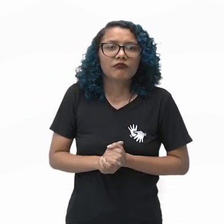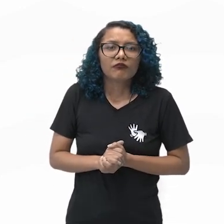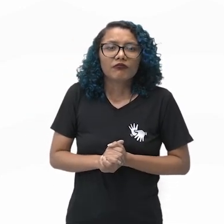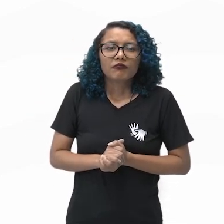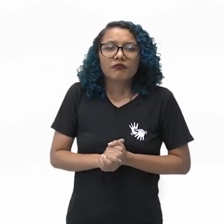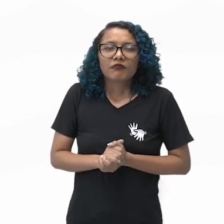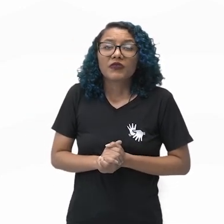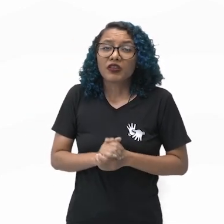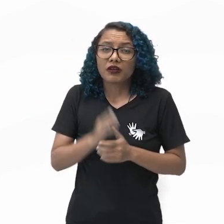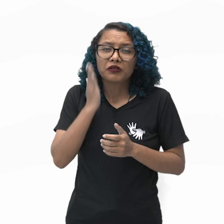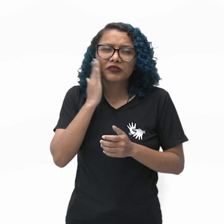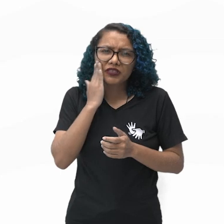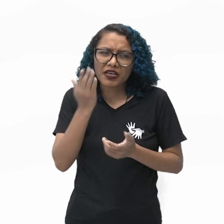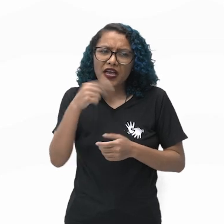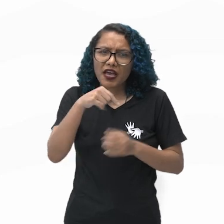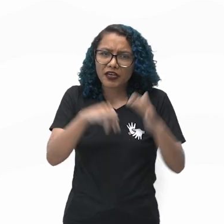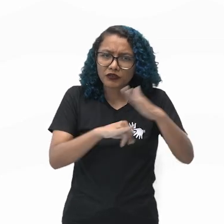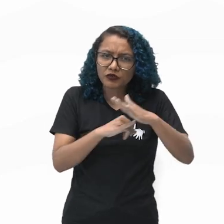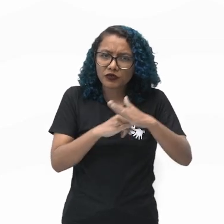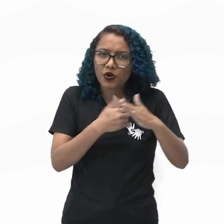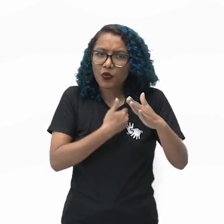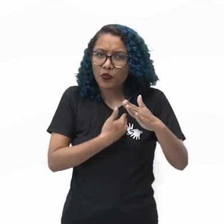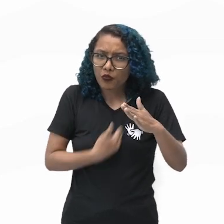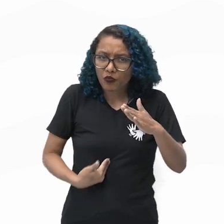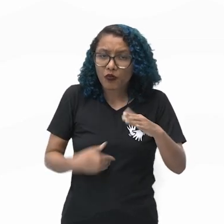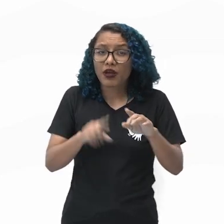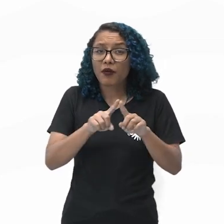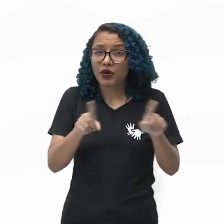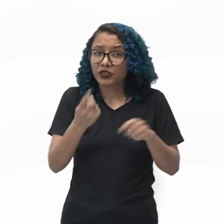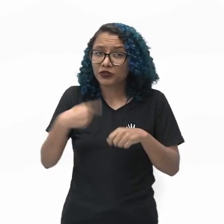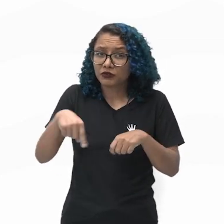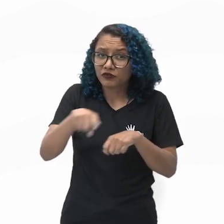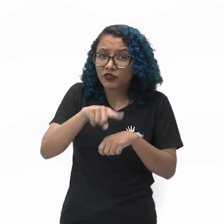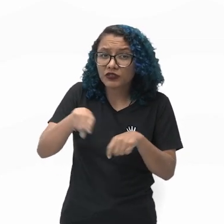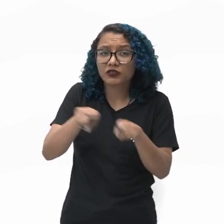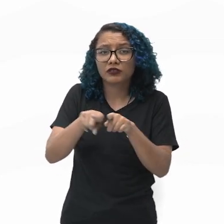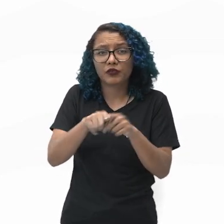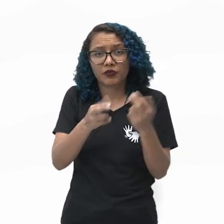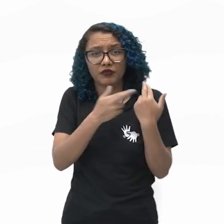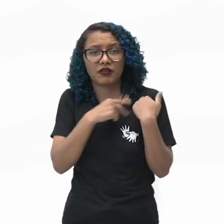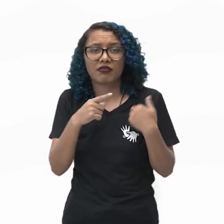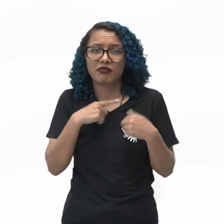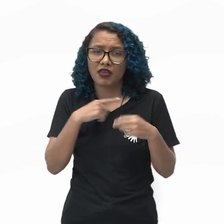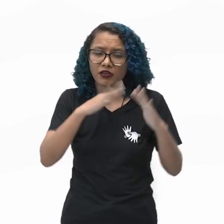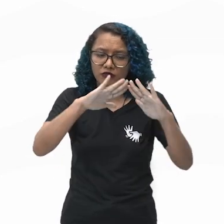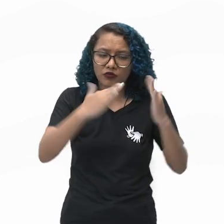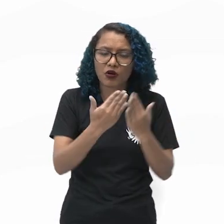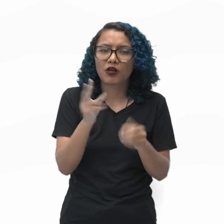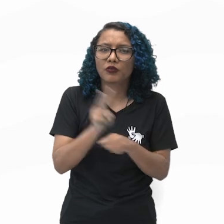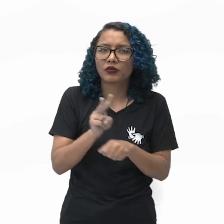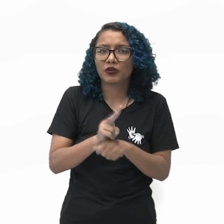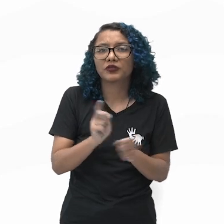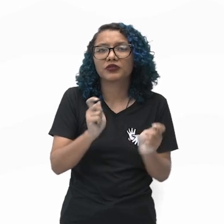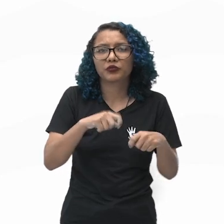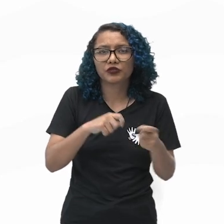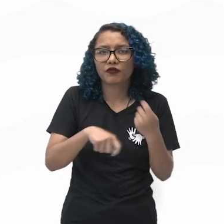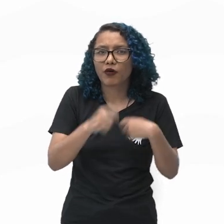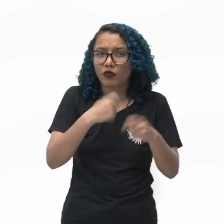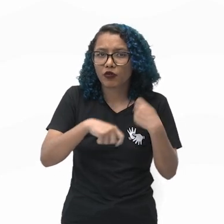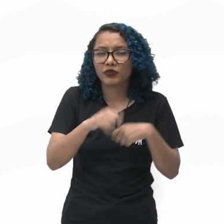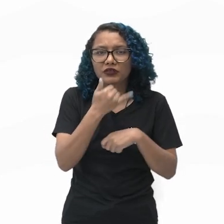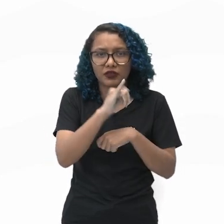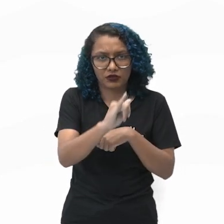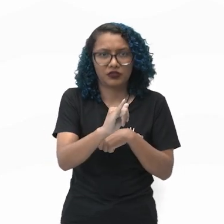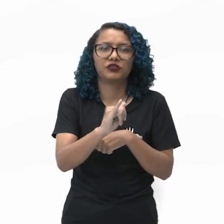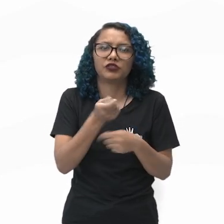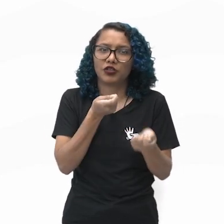está do outro lado, tem essa responsabilidade de cuidar também da escola para conservar a energia, que quanto mais